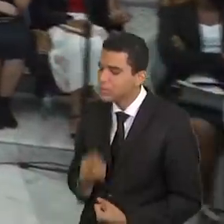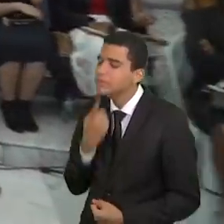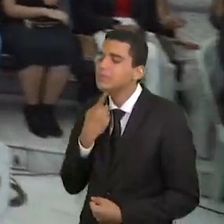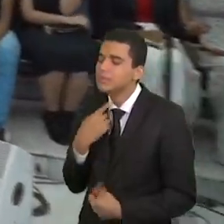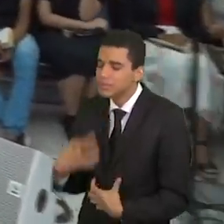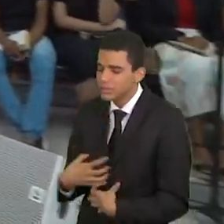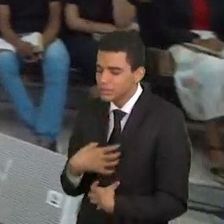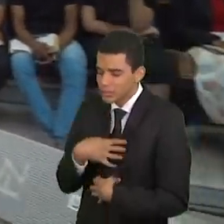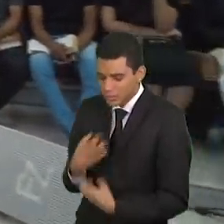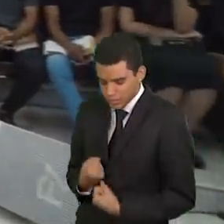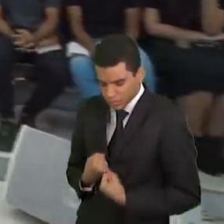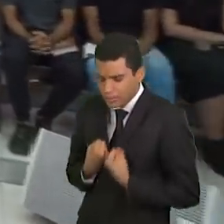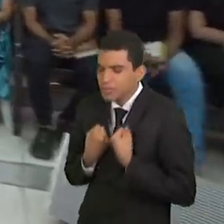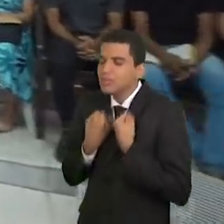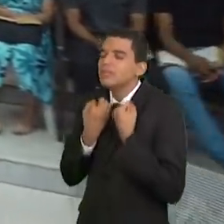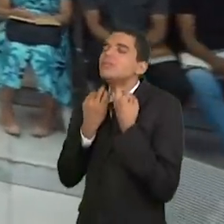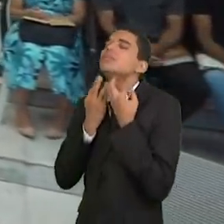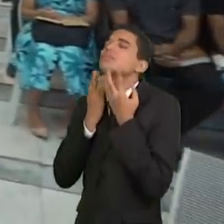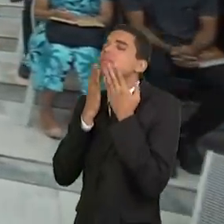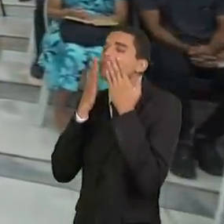coração.